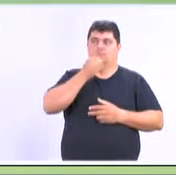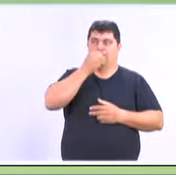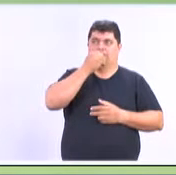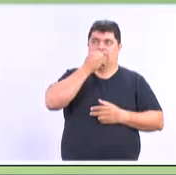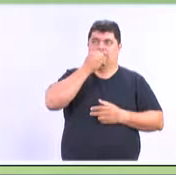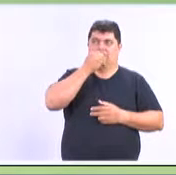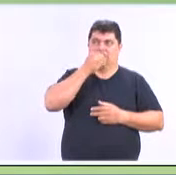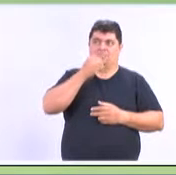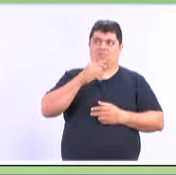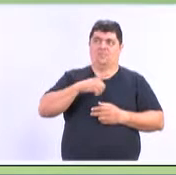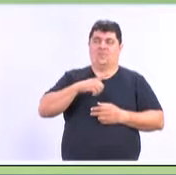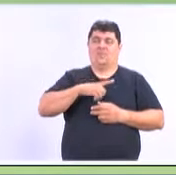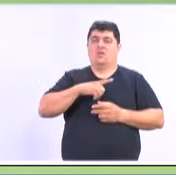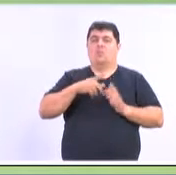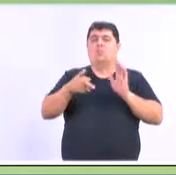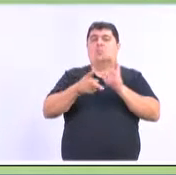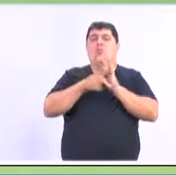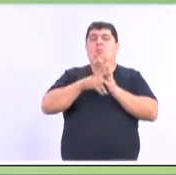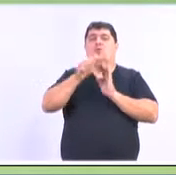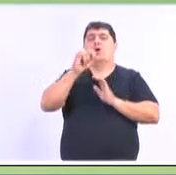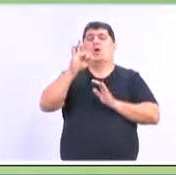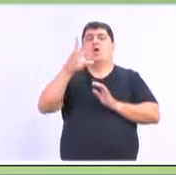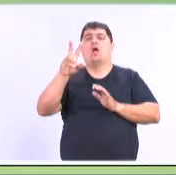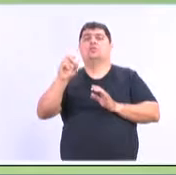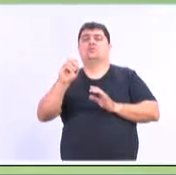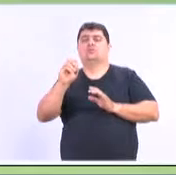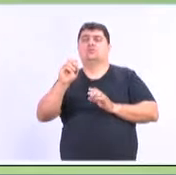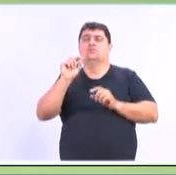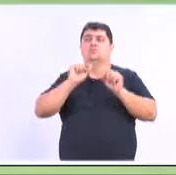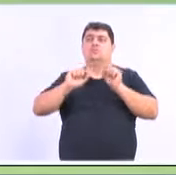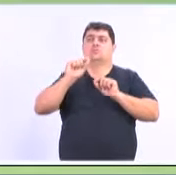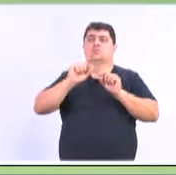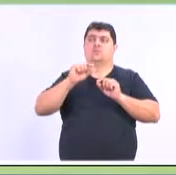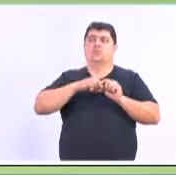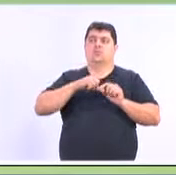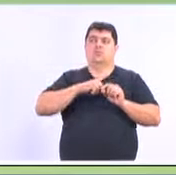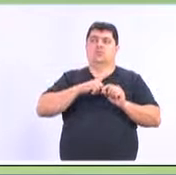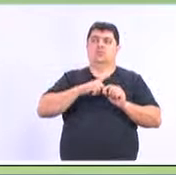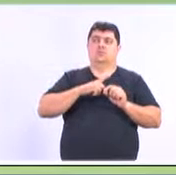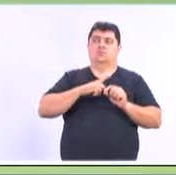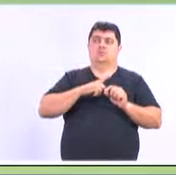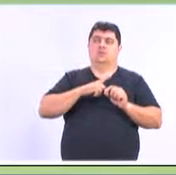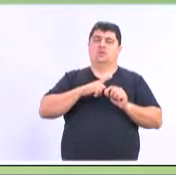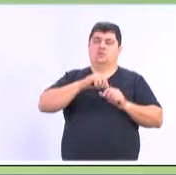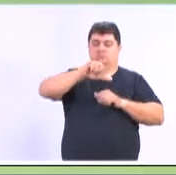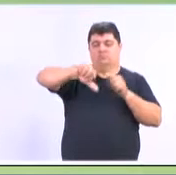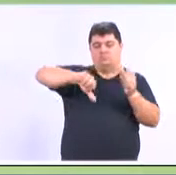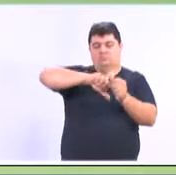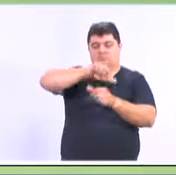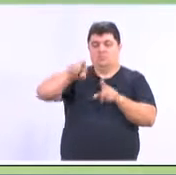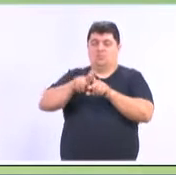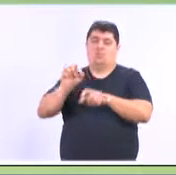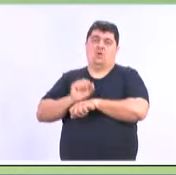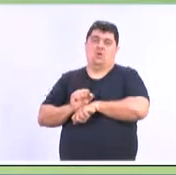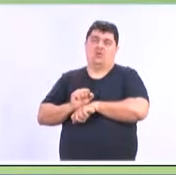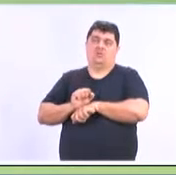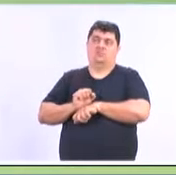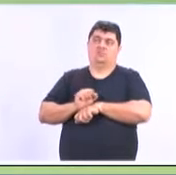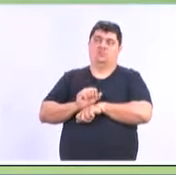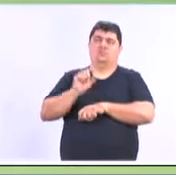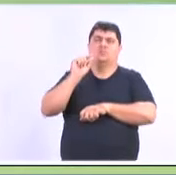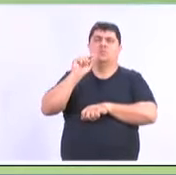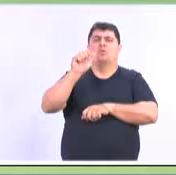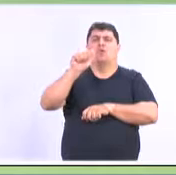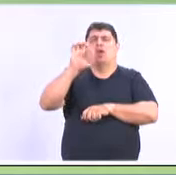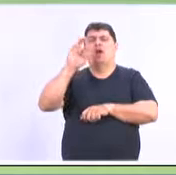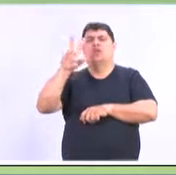Dos componentes do ativo. Ativo é dividido, a gente acabou de falar, em ativo circulante e não circulante. O que são